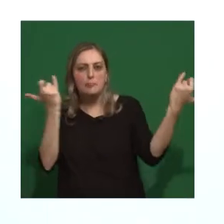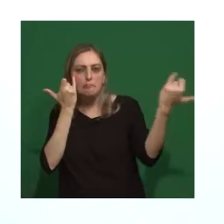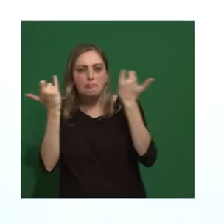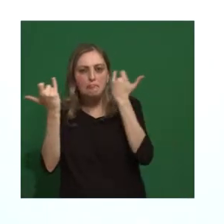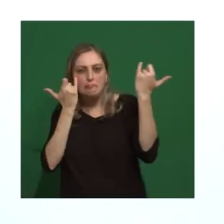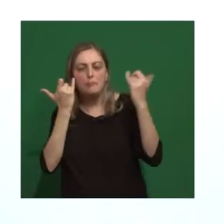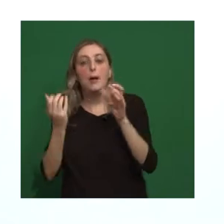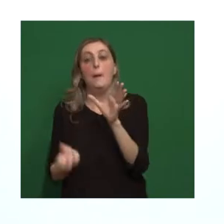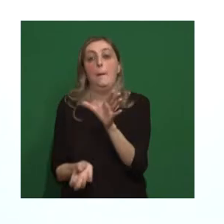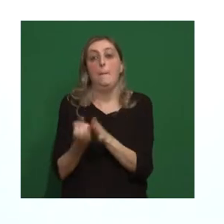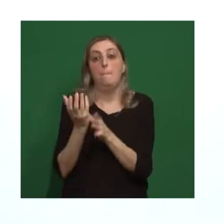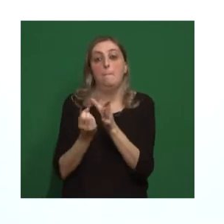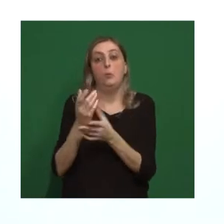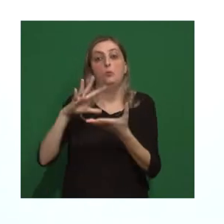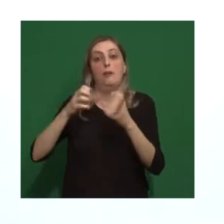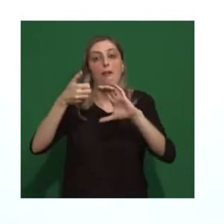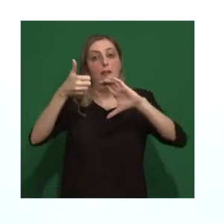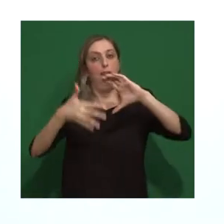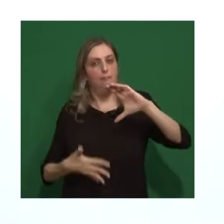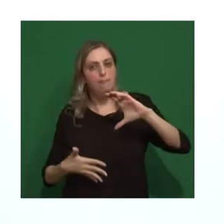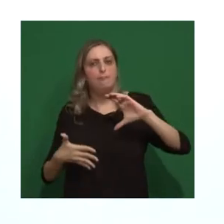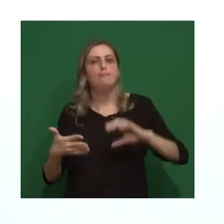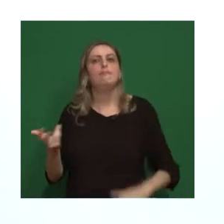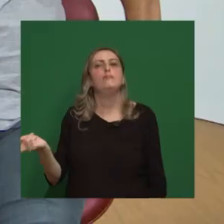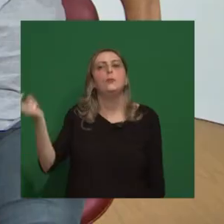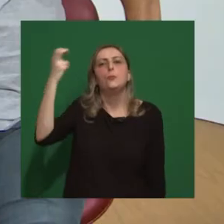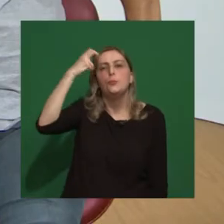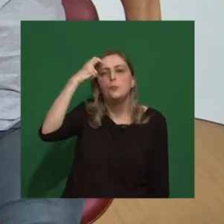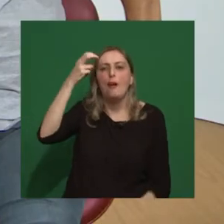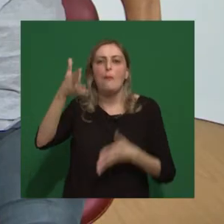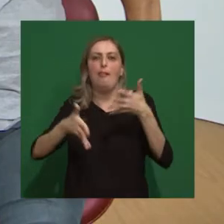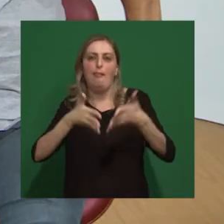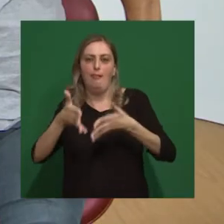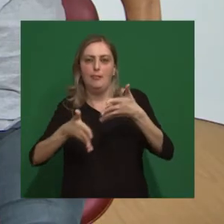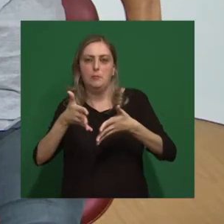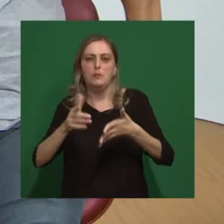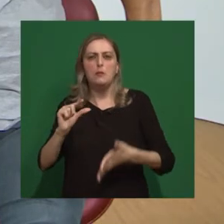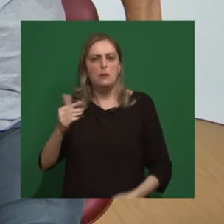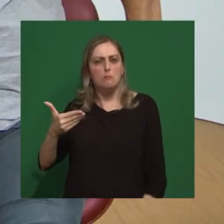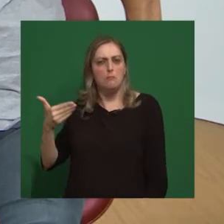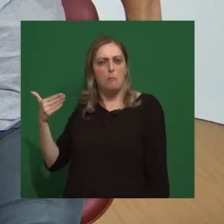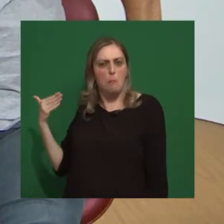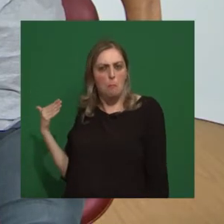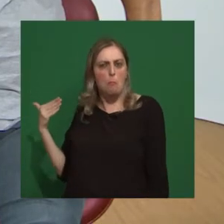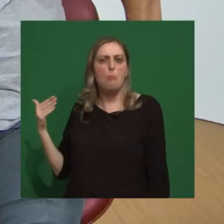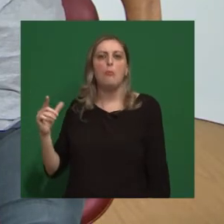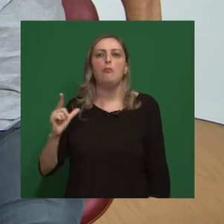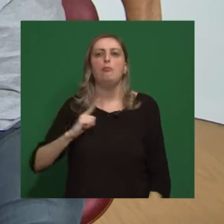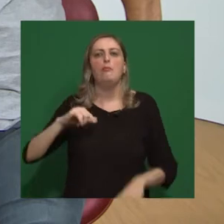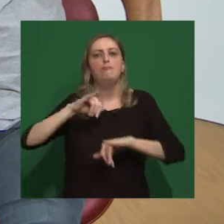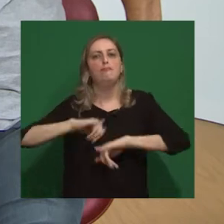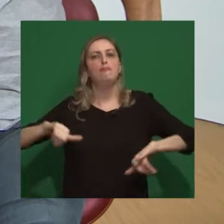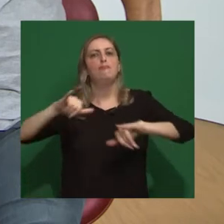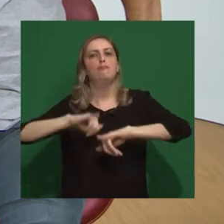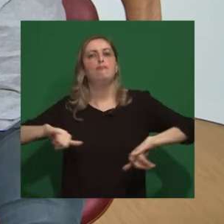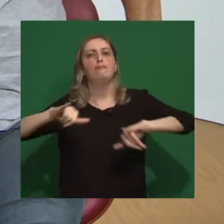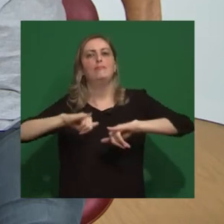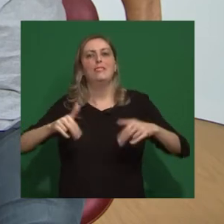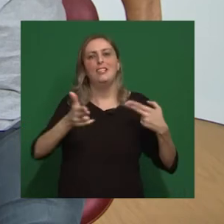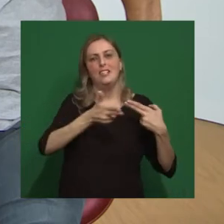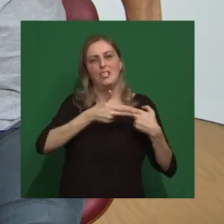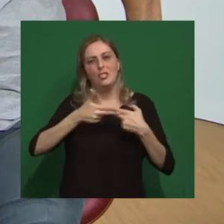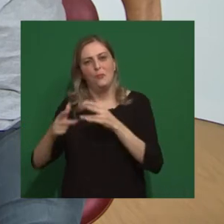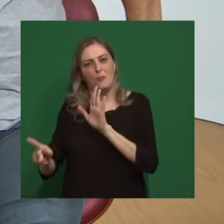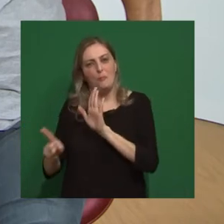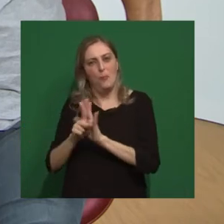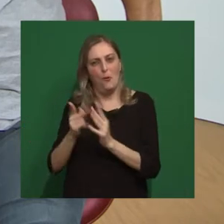produzindo artefatos culturais em libras. Recentemente tivemos a publicação pela editora da